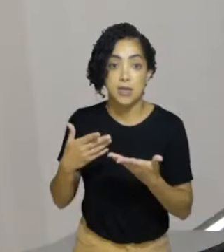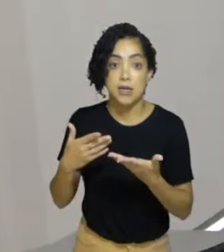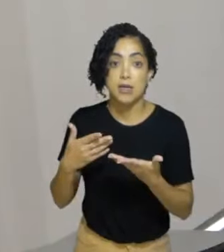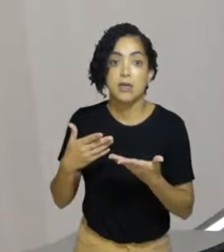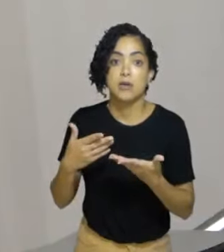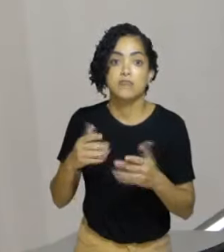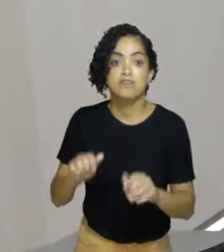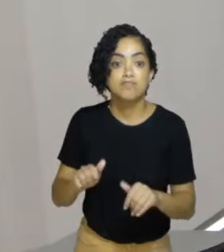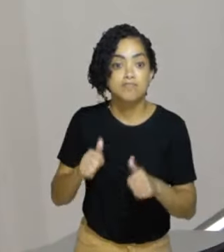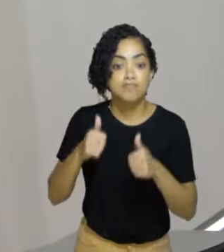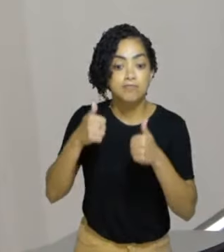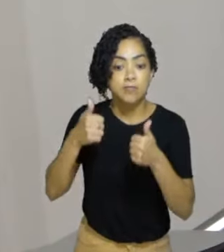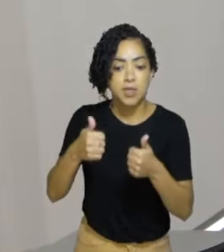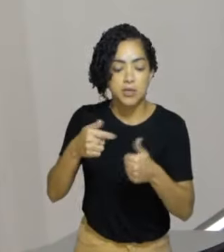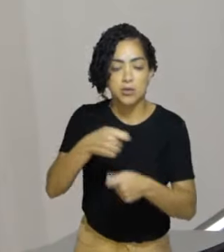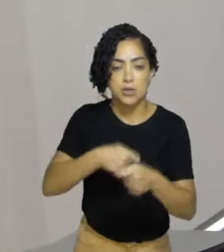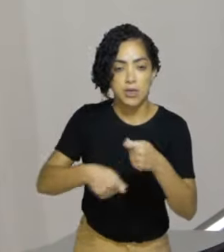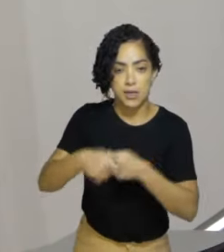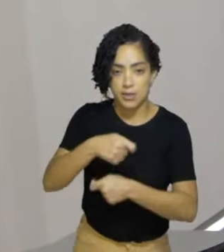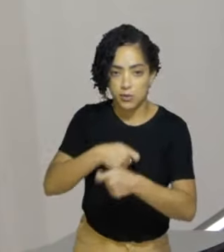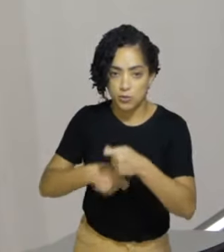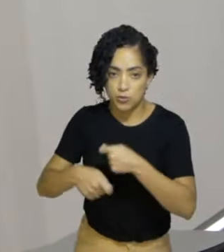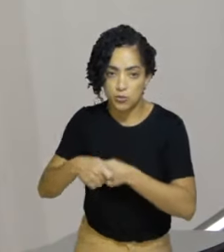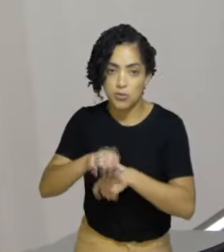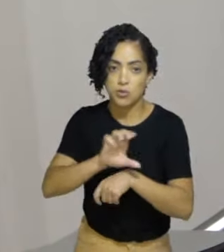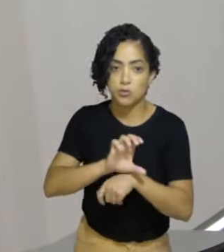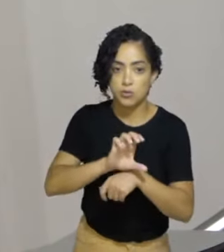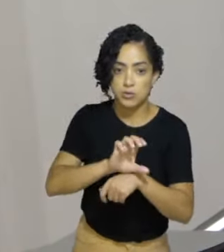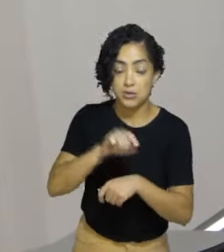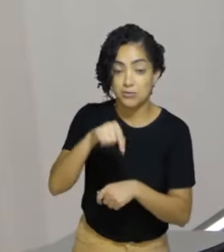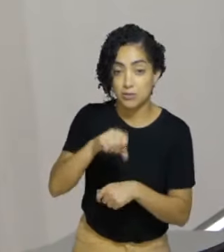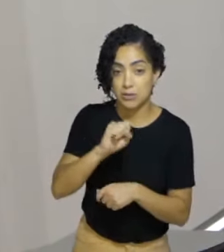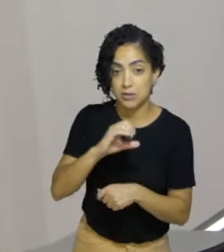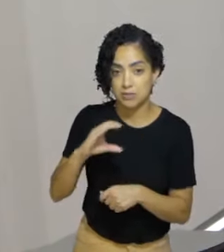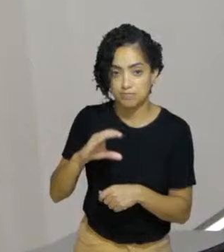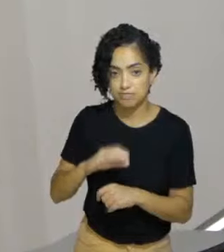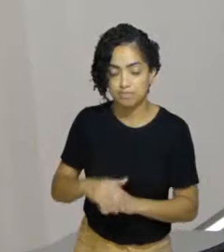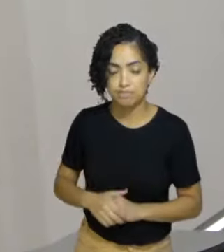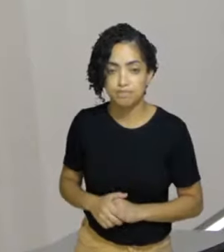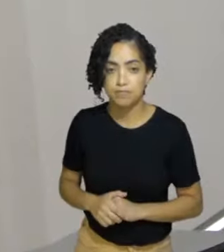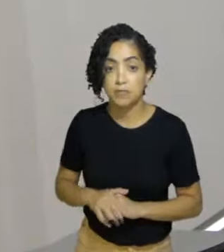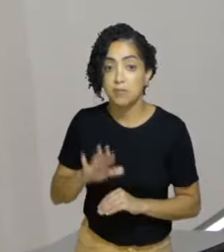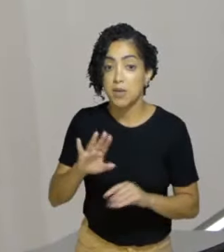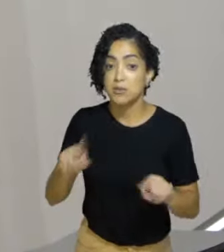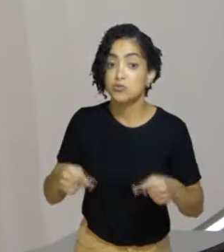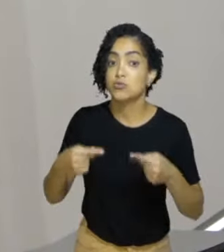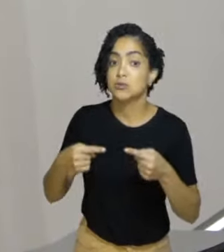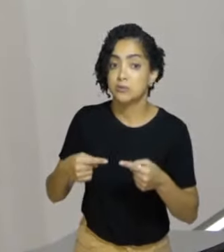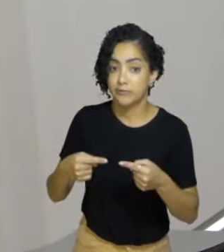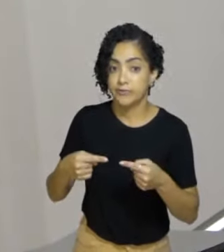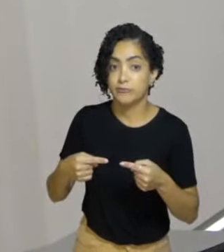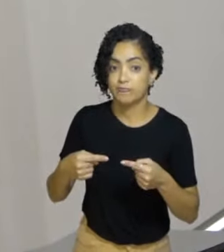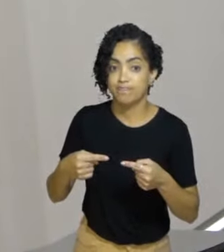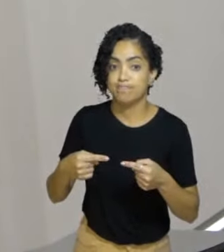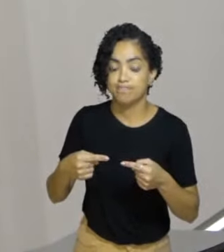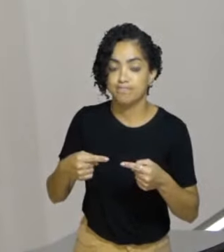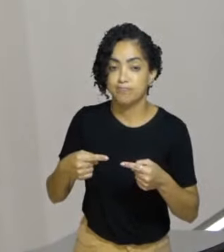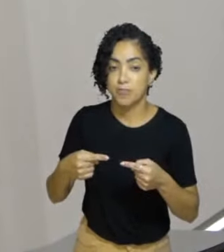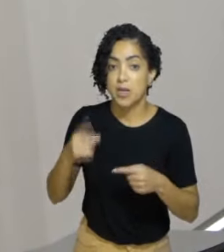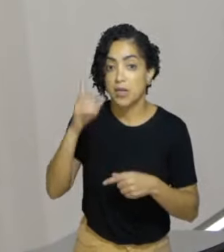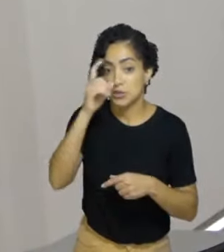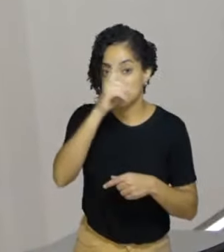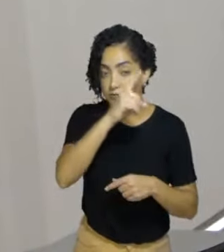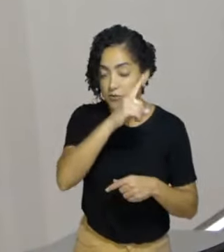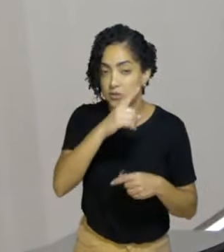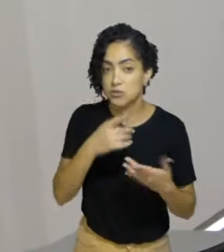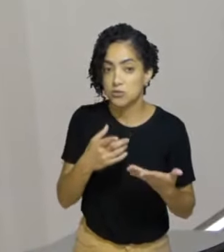nossas rodovias estaduais em Santa Catarina. O desafio é grande. A gente sabe que, pelas